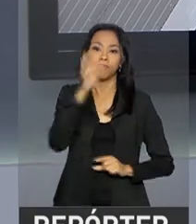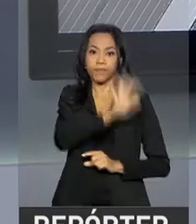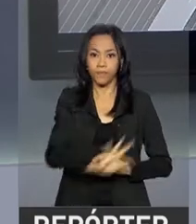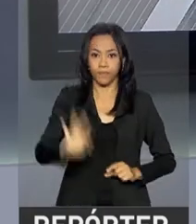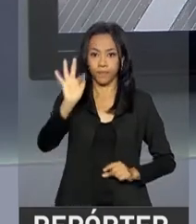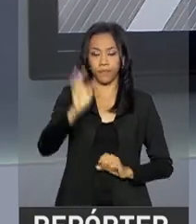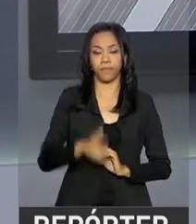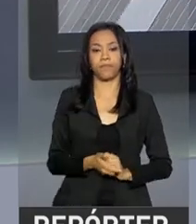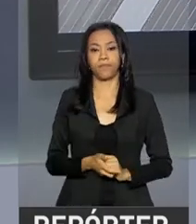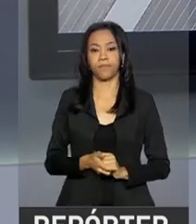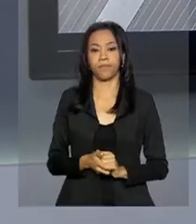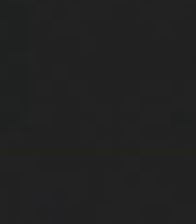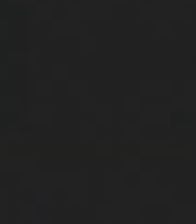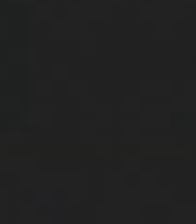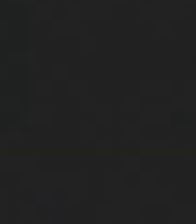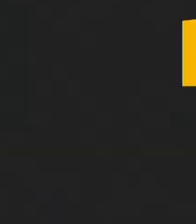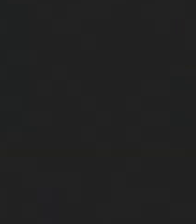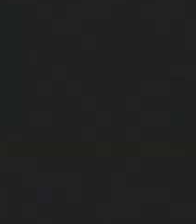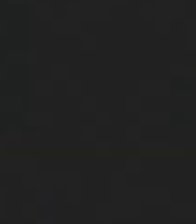federal